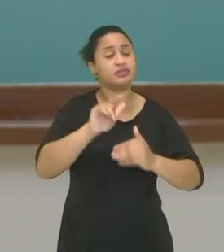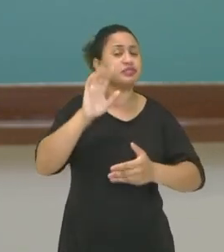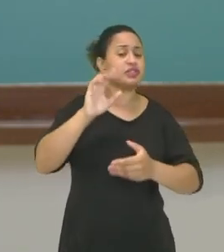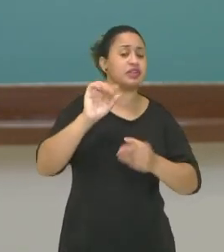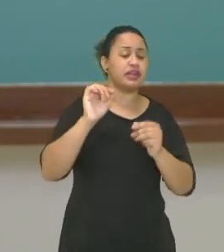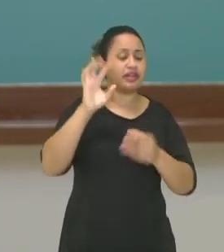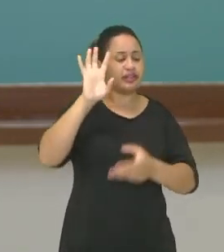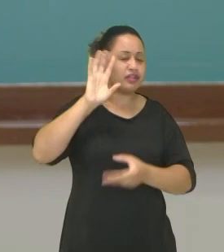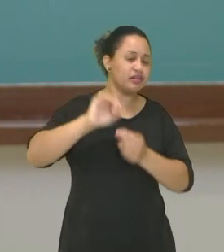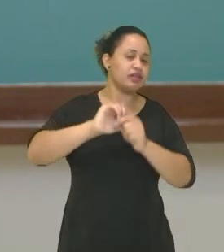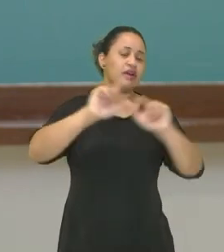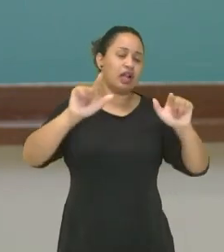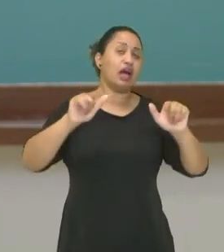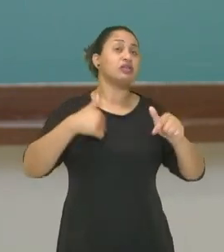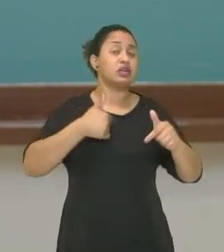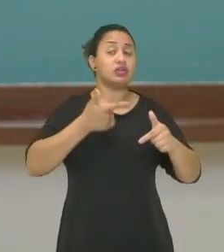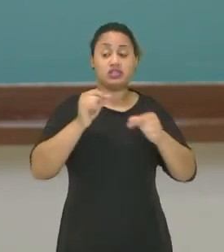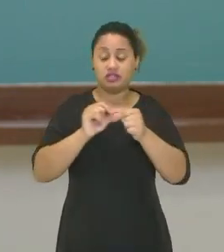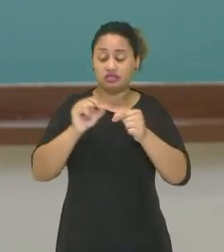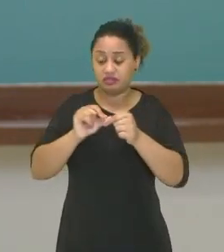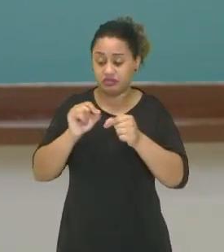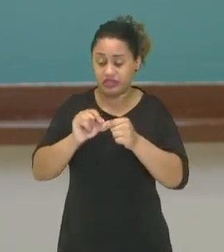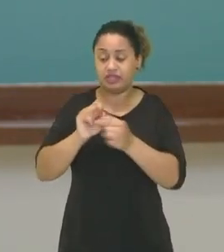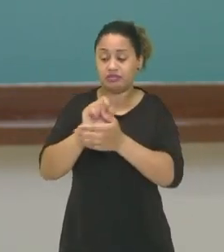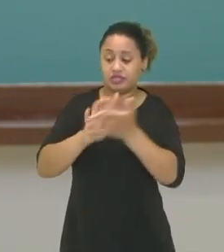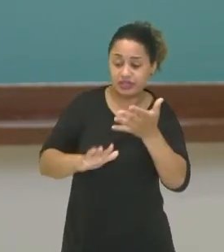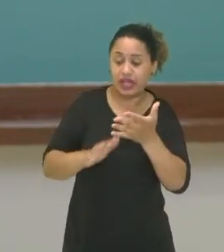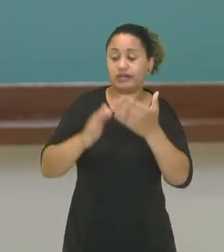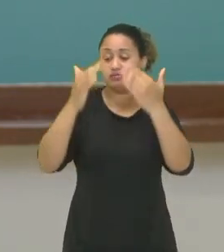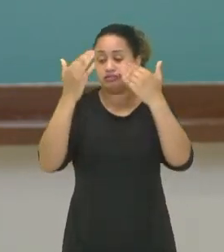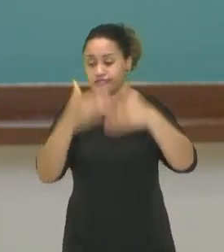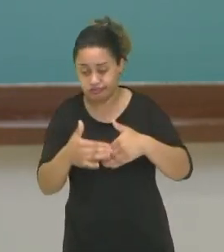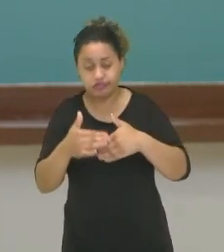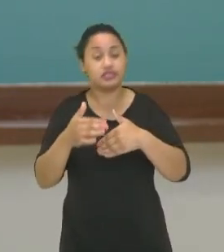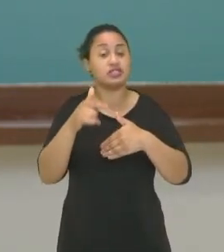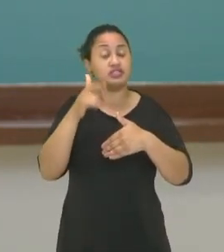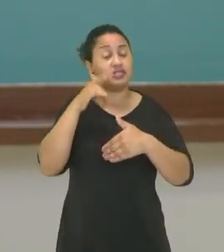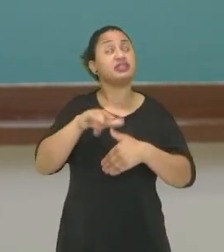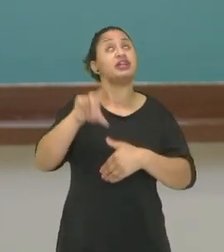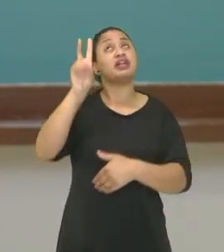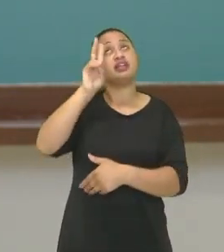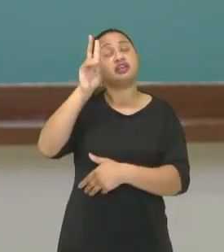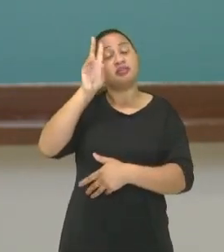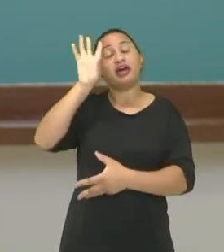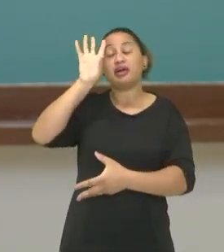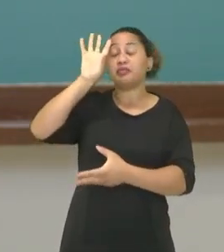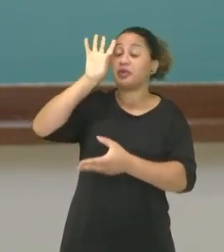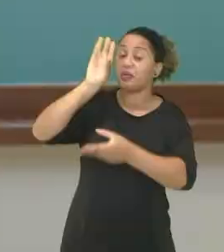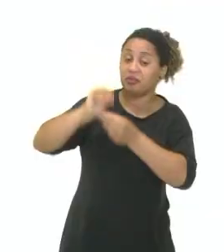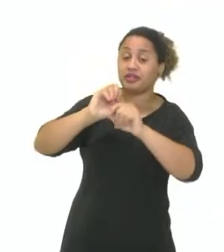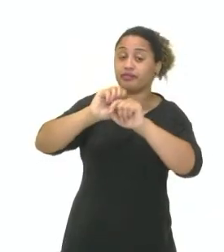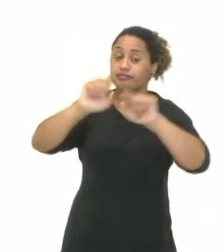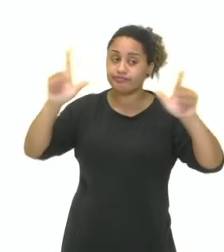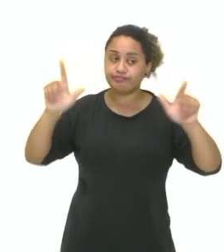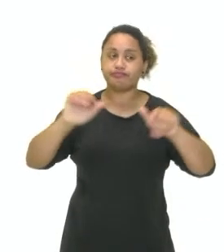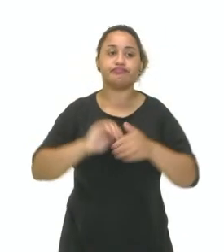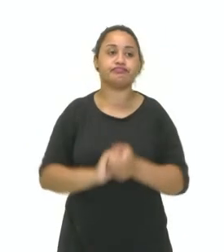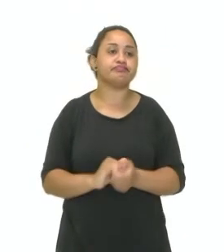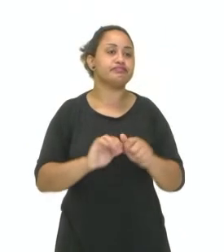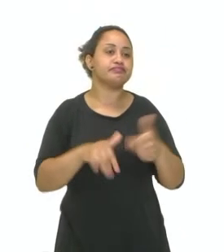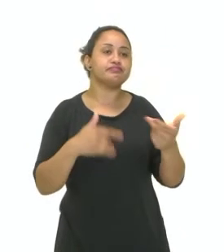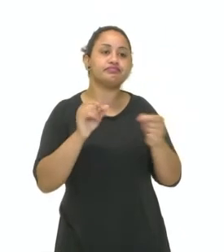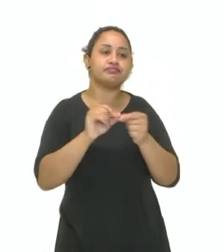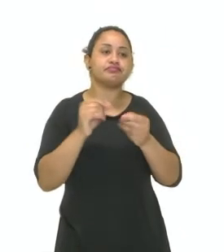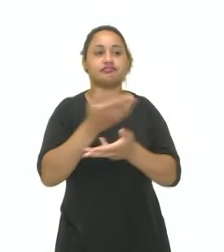precisar fazer uma avaliação ou mesmo fazer um comentário sobre isso. É importante, né? Uma formulação de opinião e tudo mais. Para isso, faremos uma